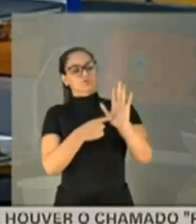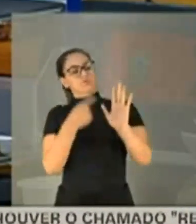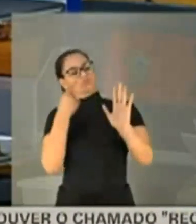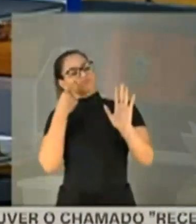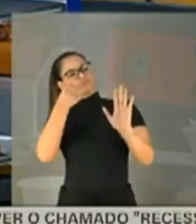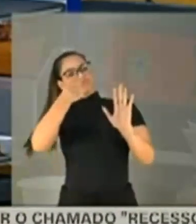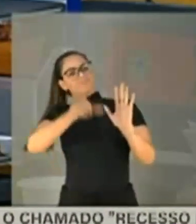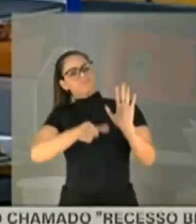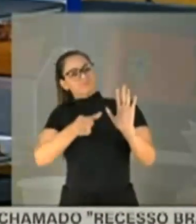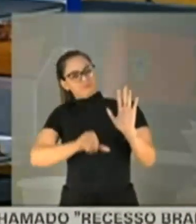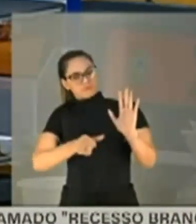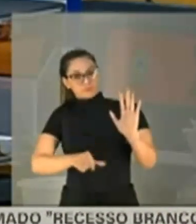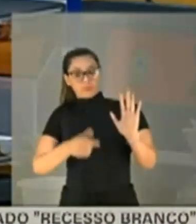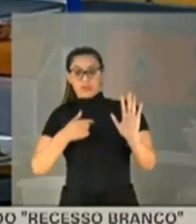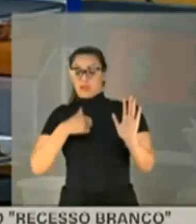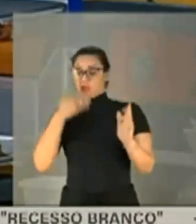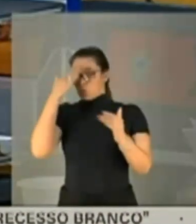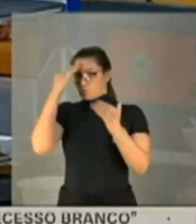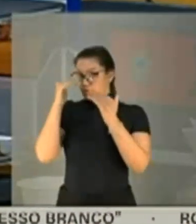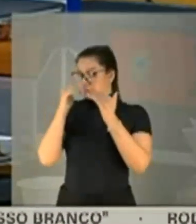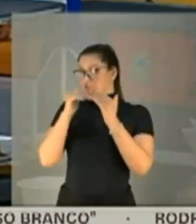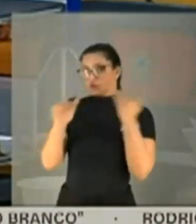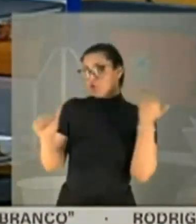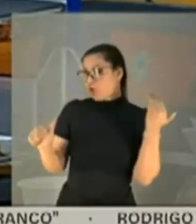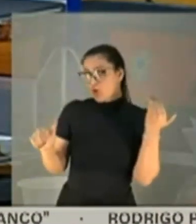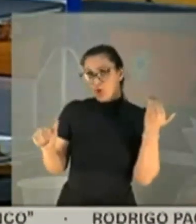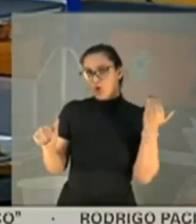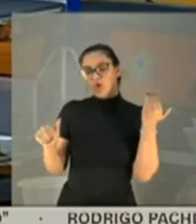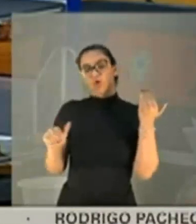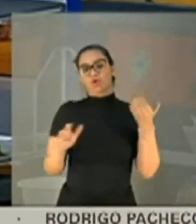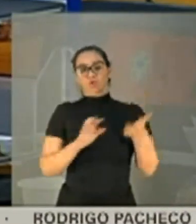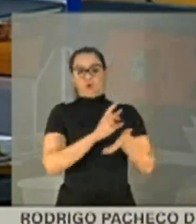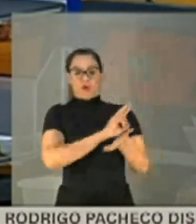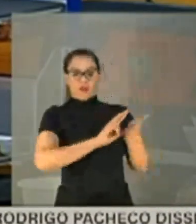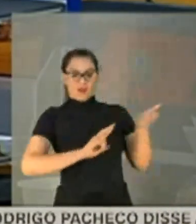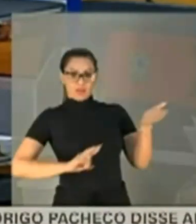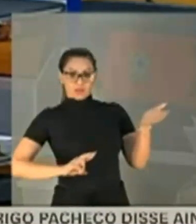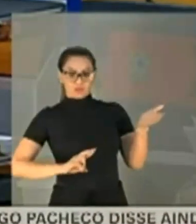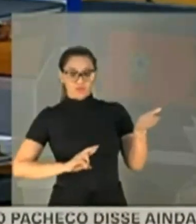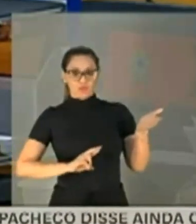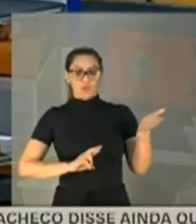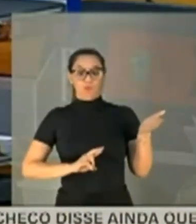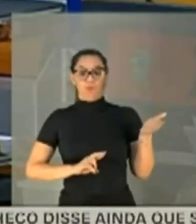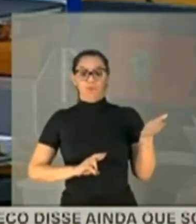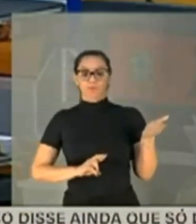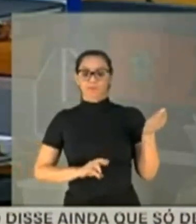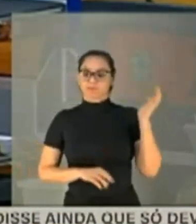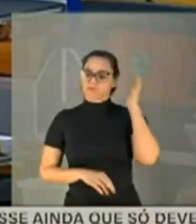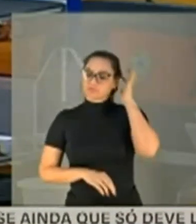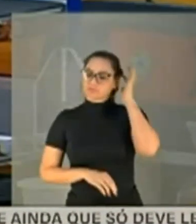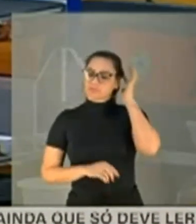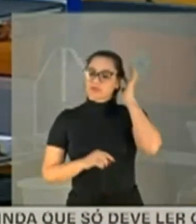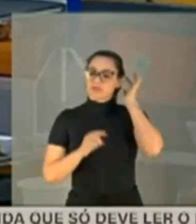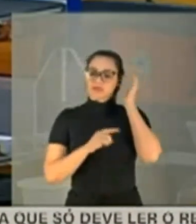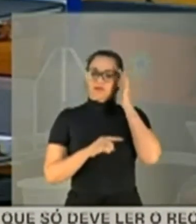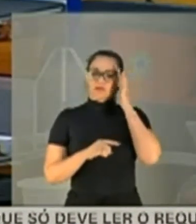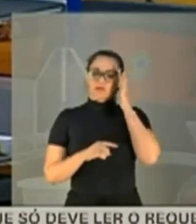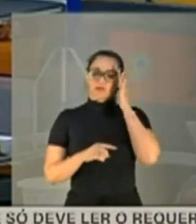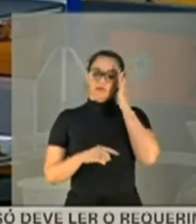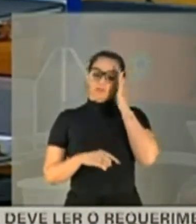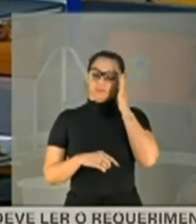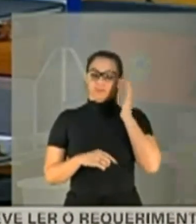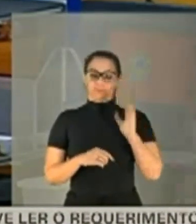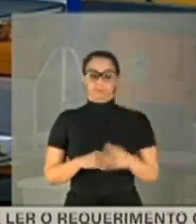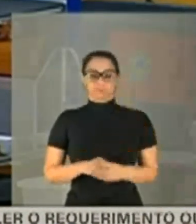verificados. Eu discordo particularmente do relator quando, na posição